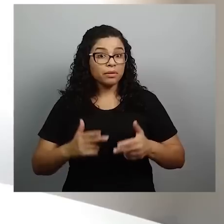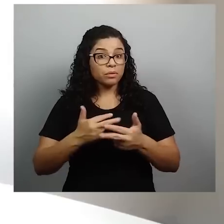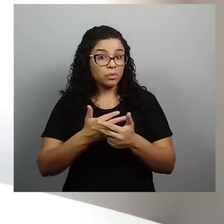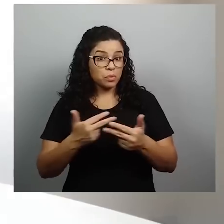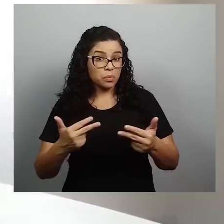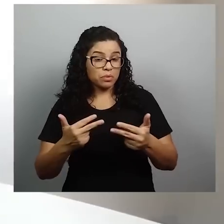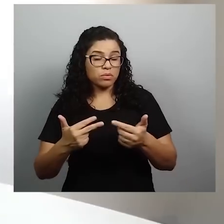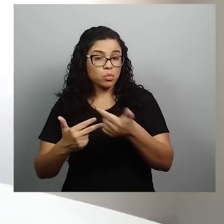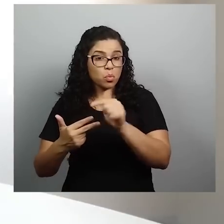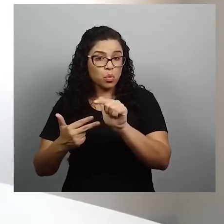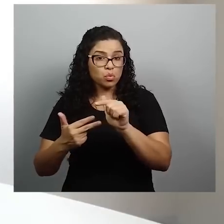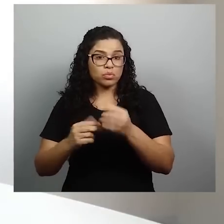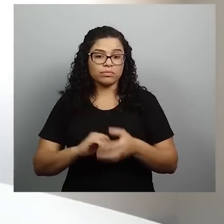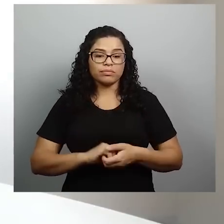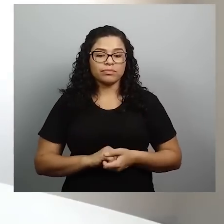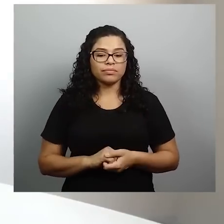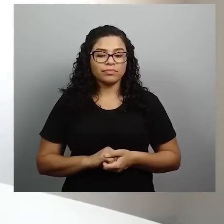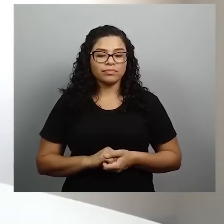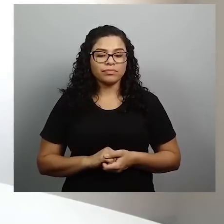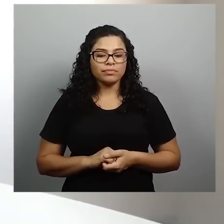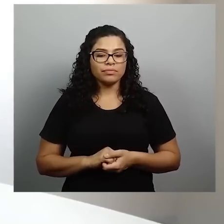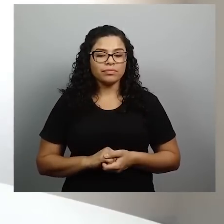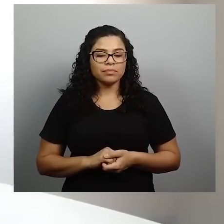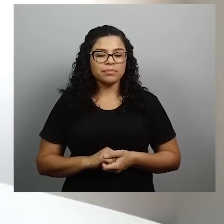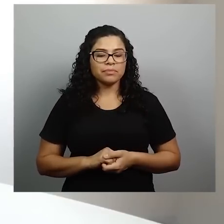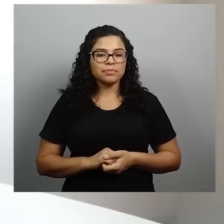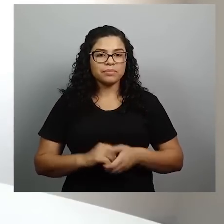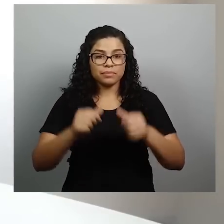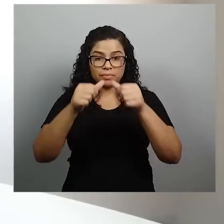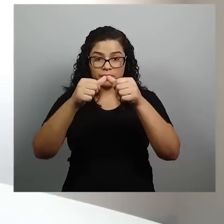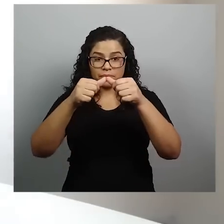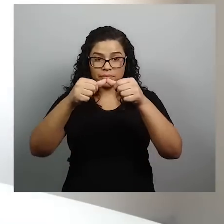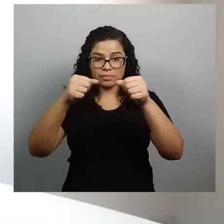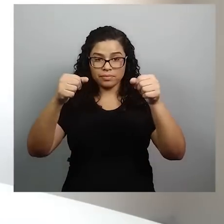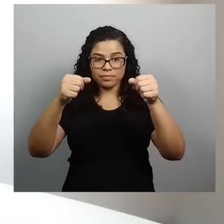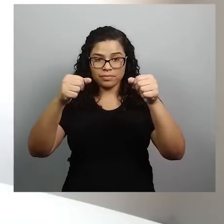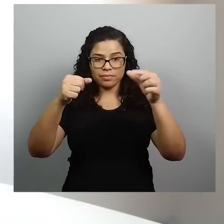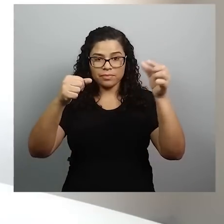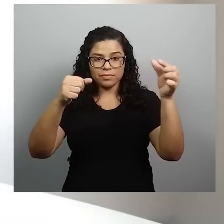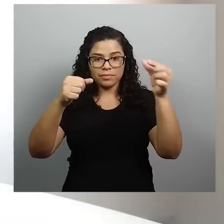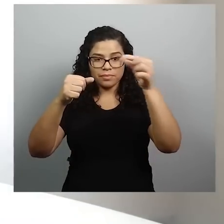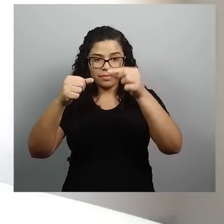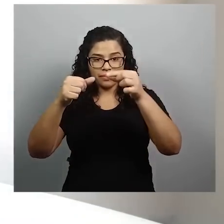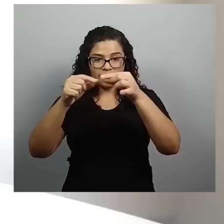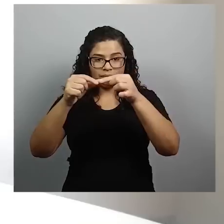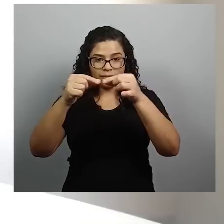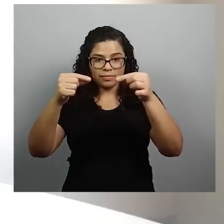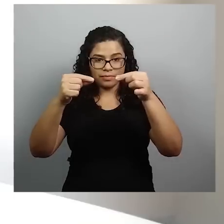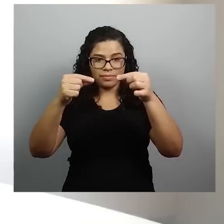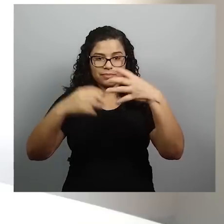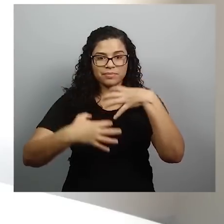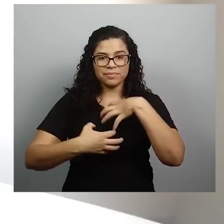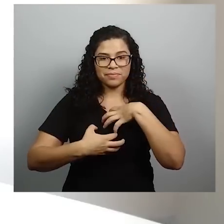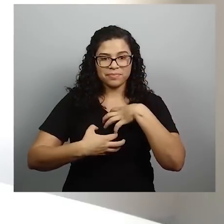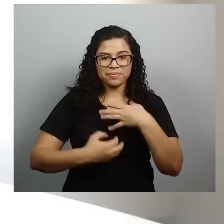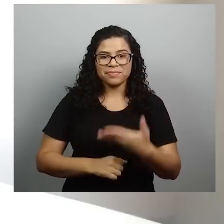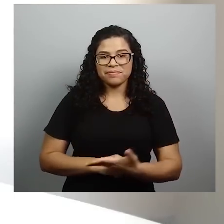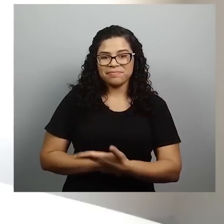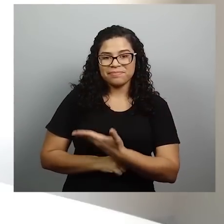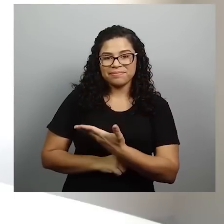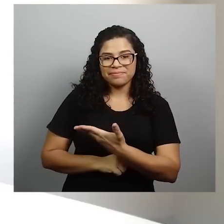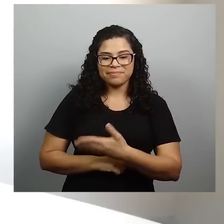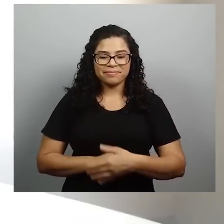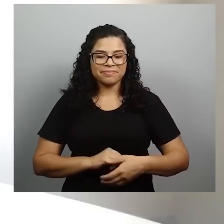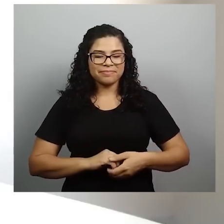Vamos fazer a mesma coisa com a outra ponta, com um pedaço menor. Vamos colocar aqui dentro.